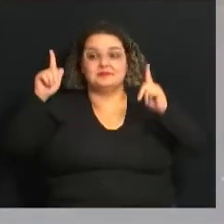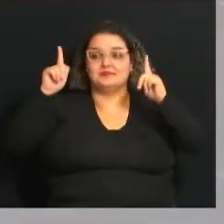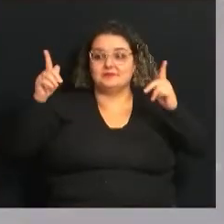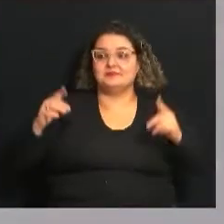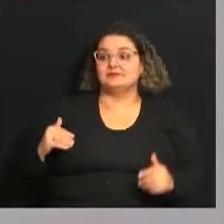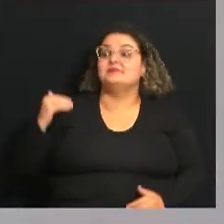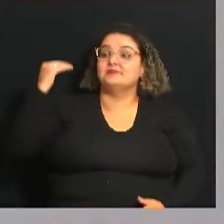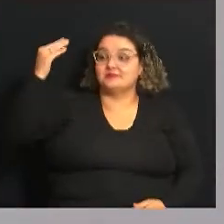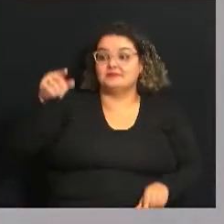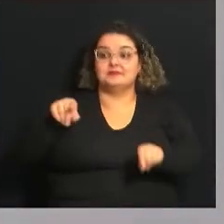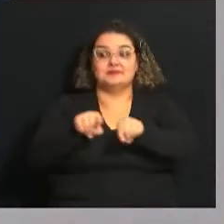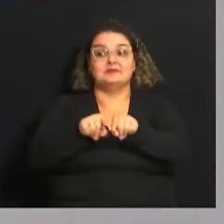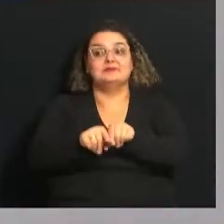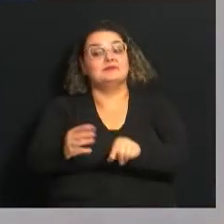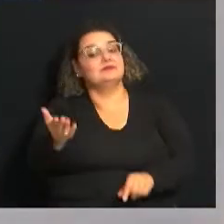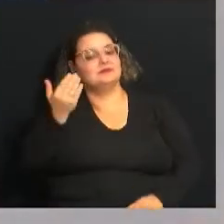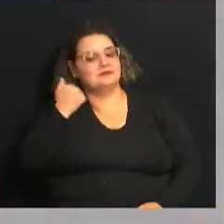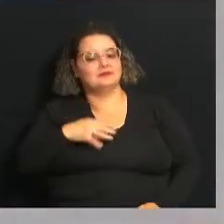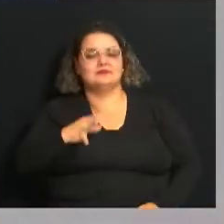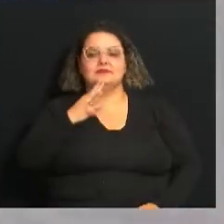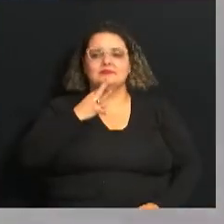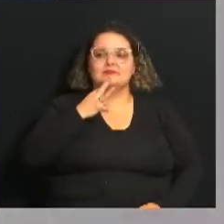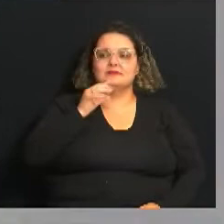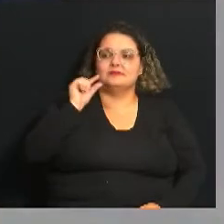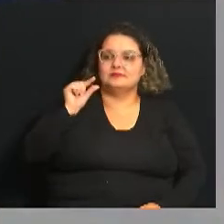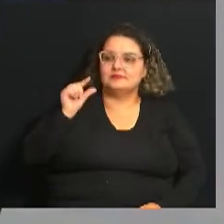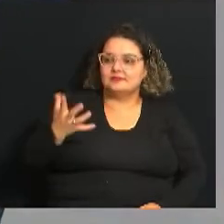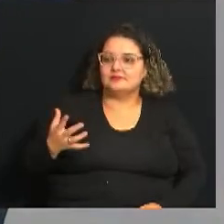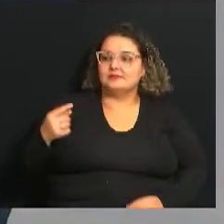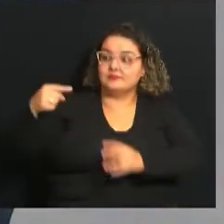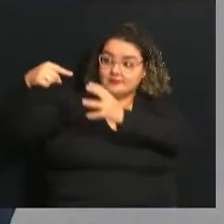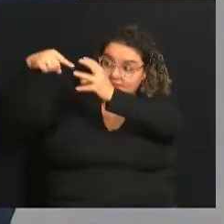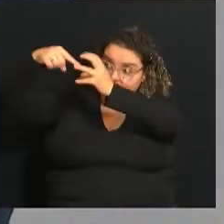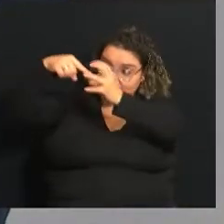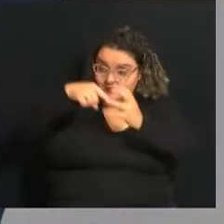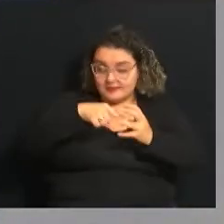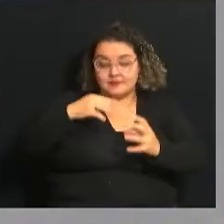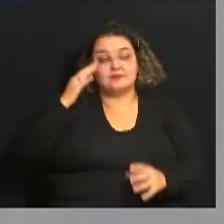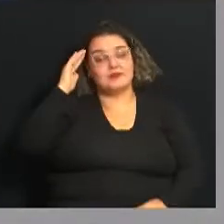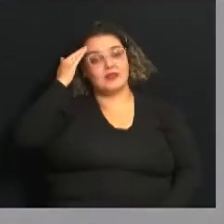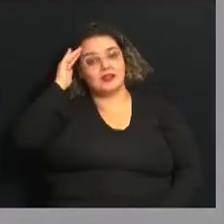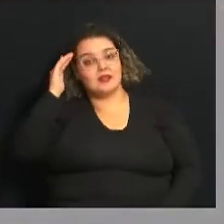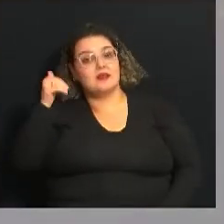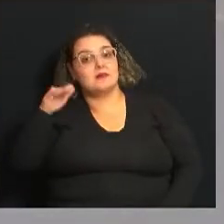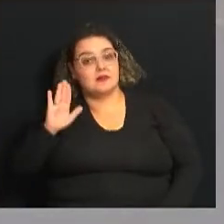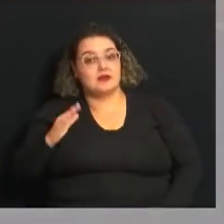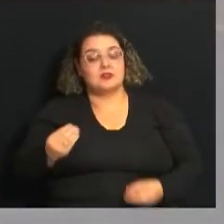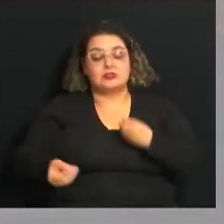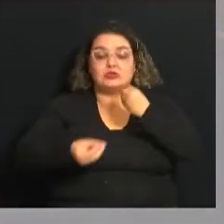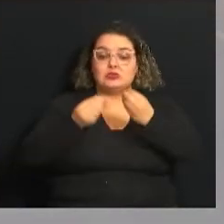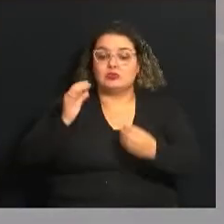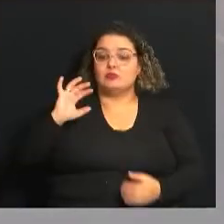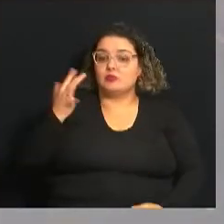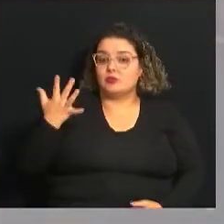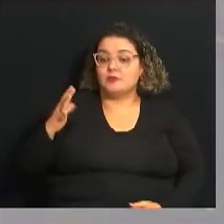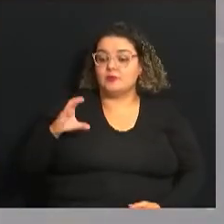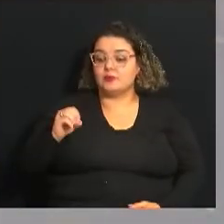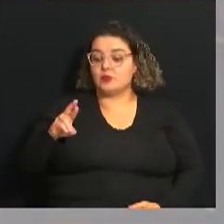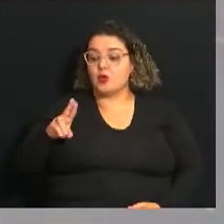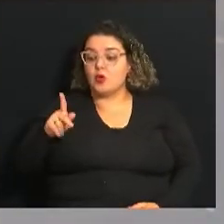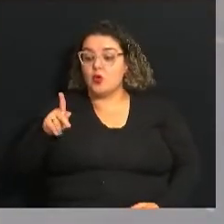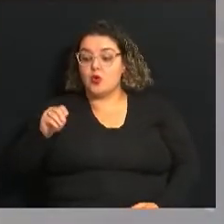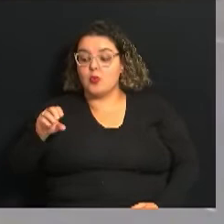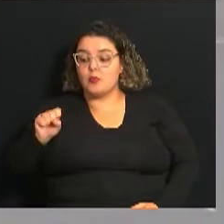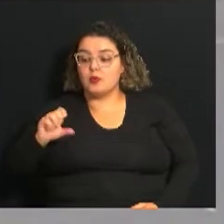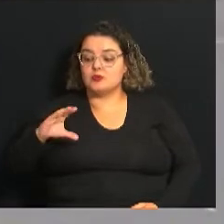velho também pode vir conhecer um pouco sobre asteroides, entender mais como funciona esse processo dos corpos celestes